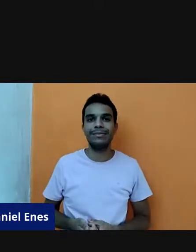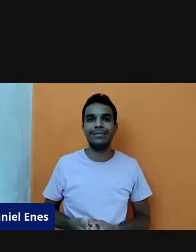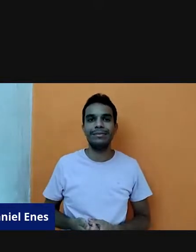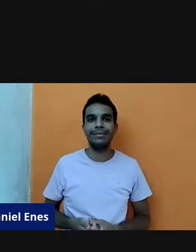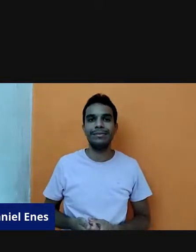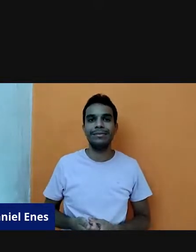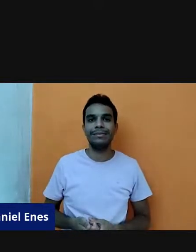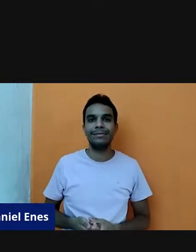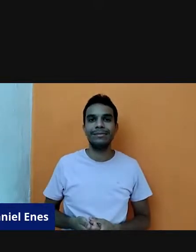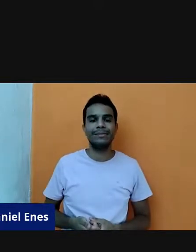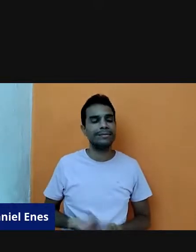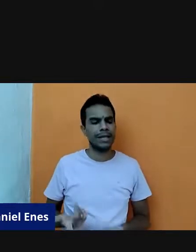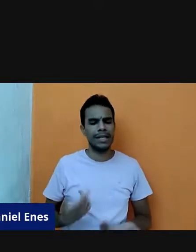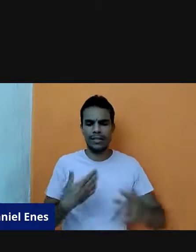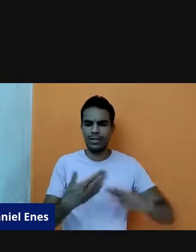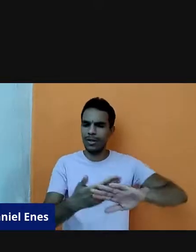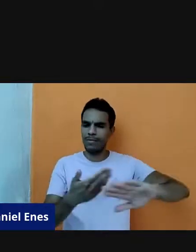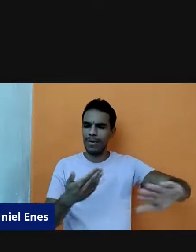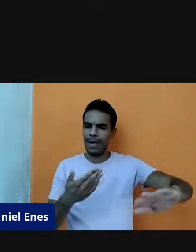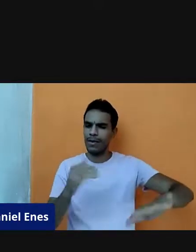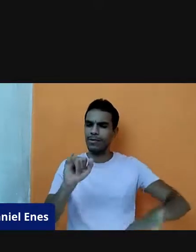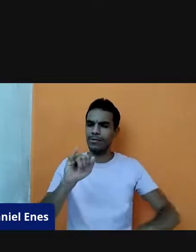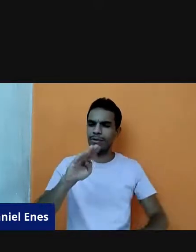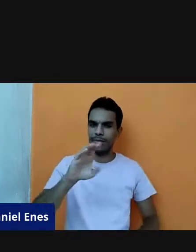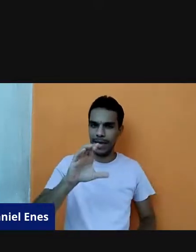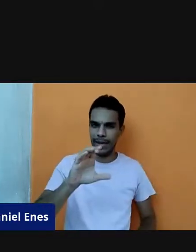do Instituto,